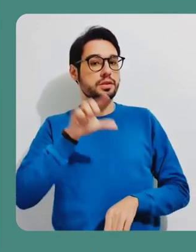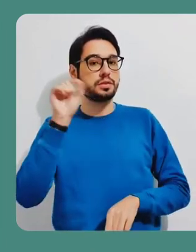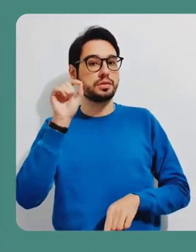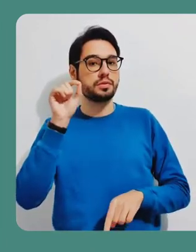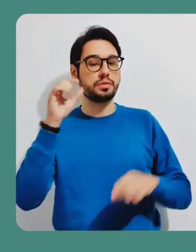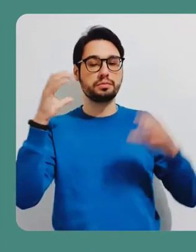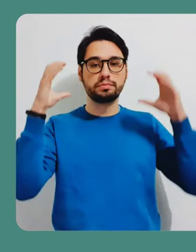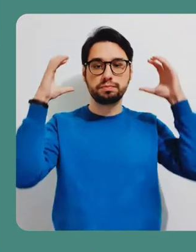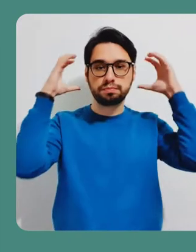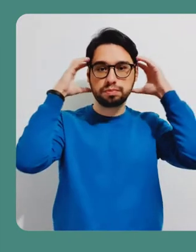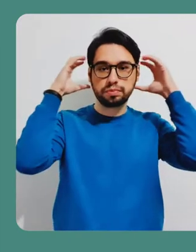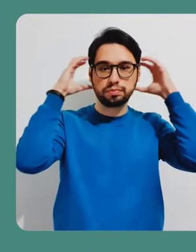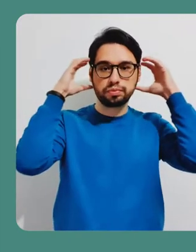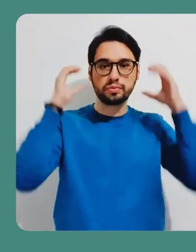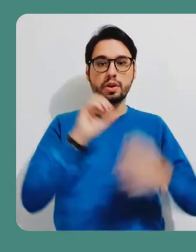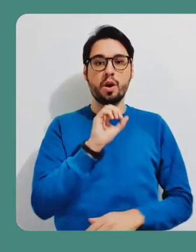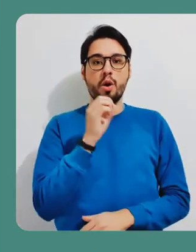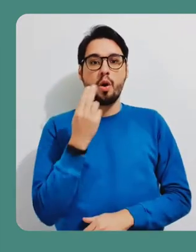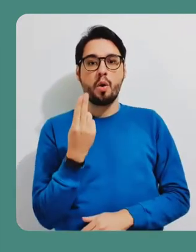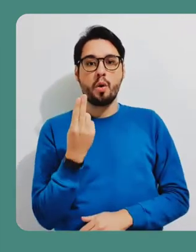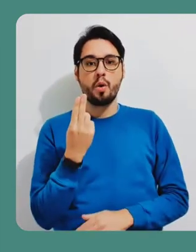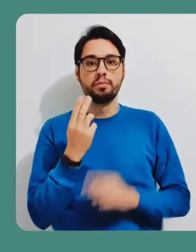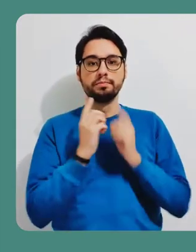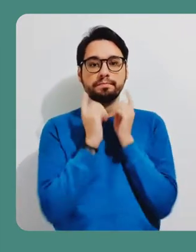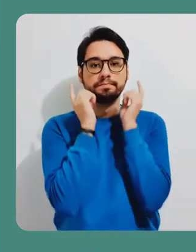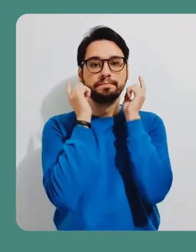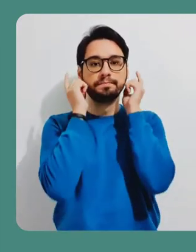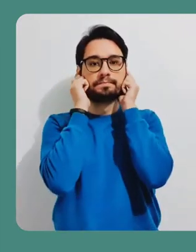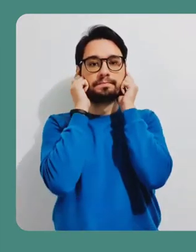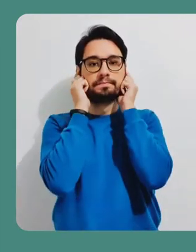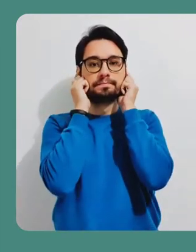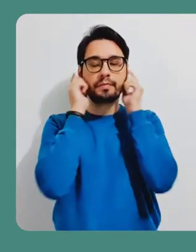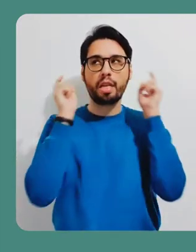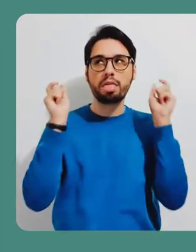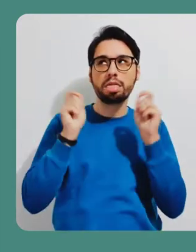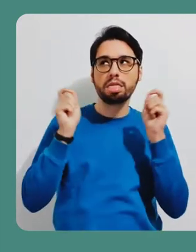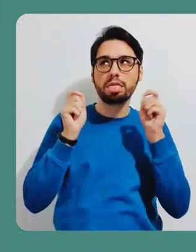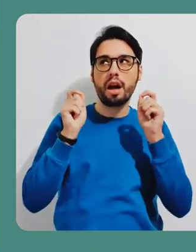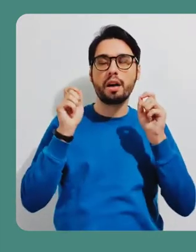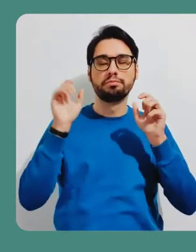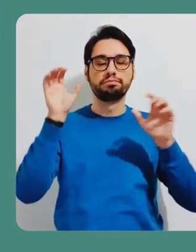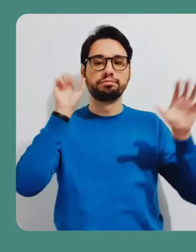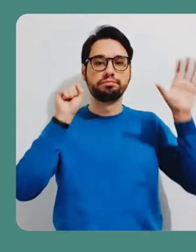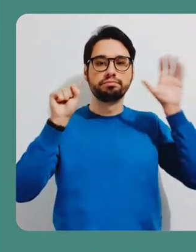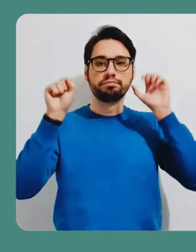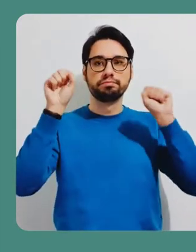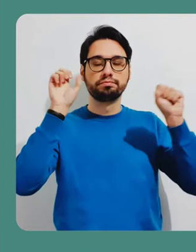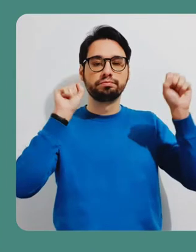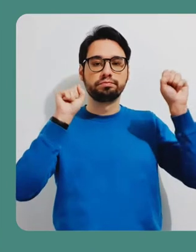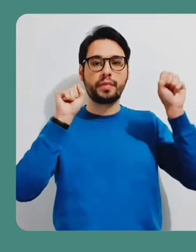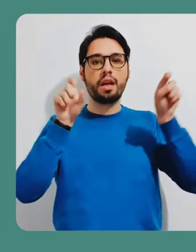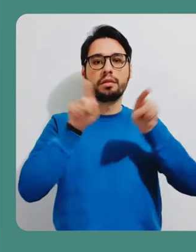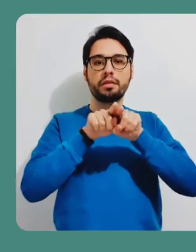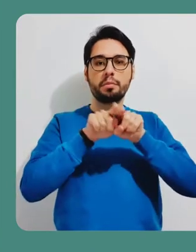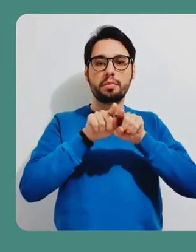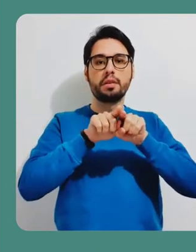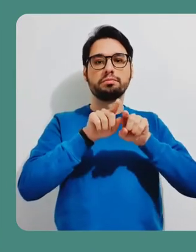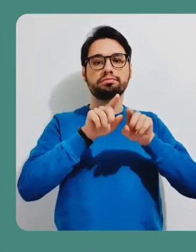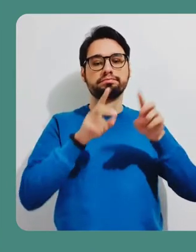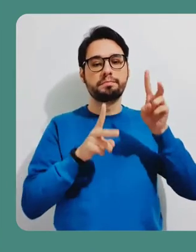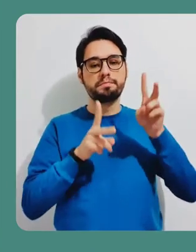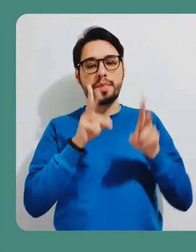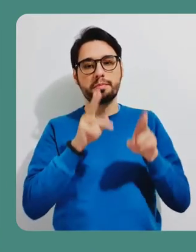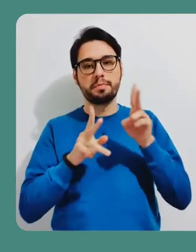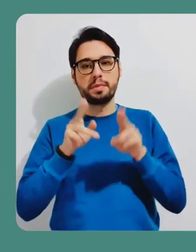e também nessa opção escolher a sua caixa de som ou fone de ouvido para que você possa escutar